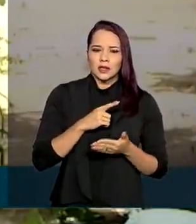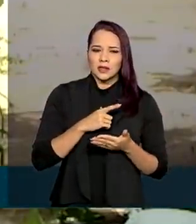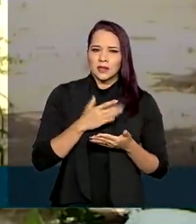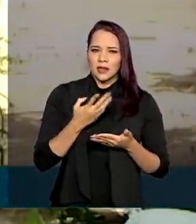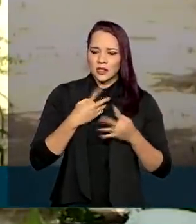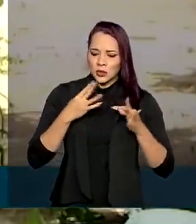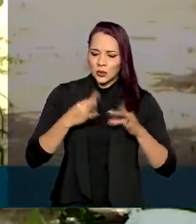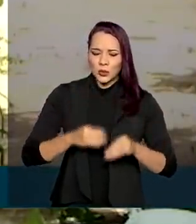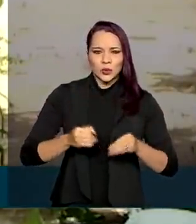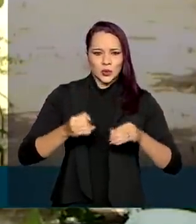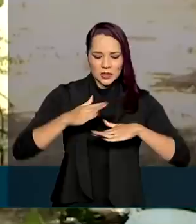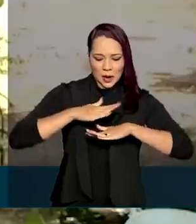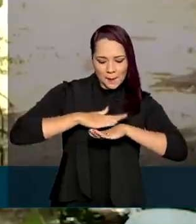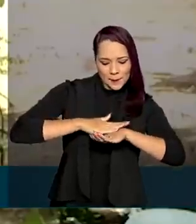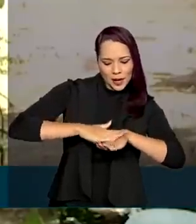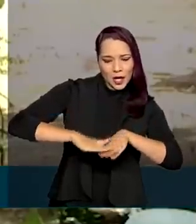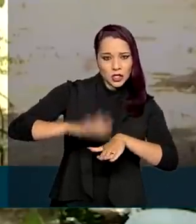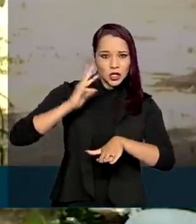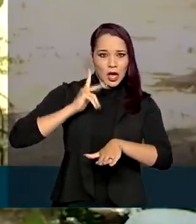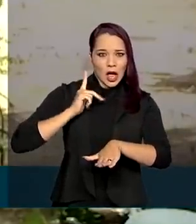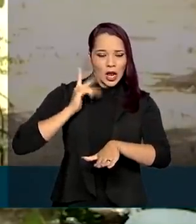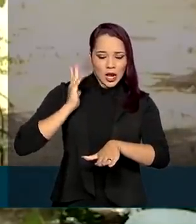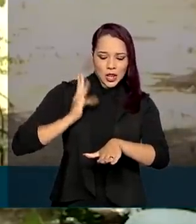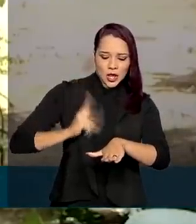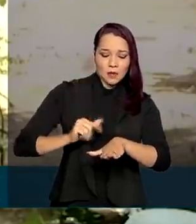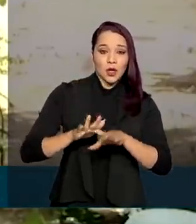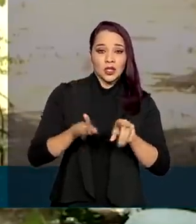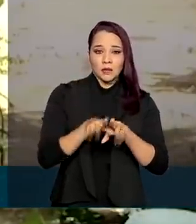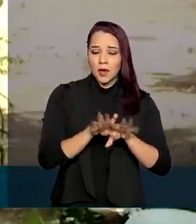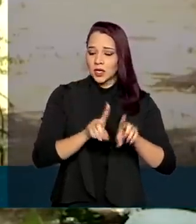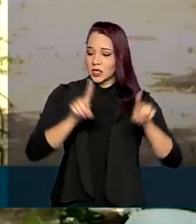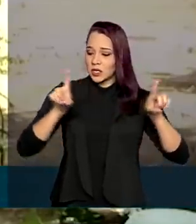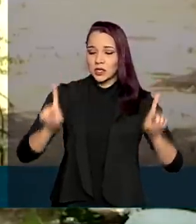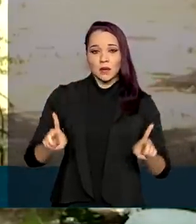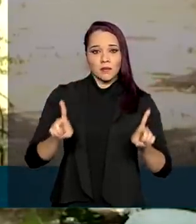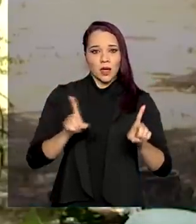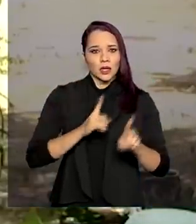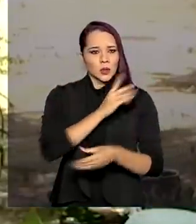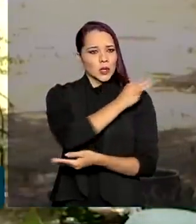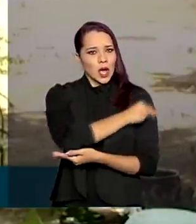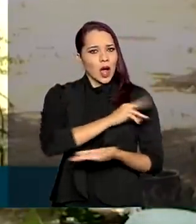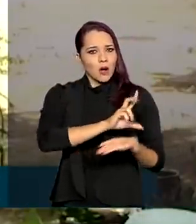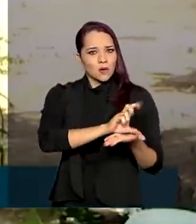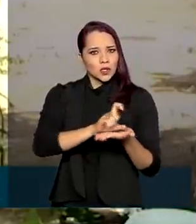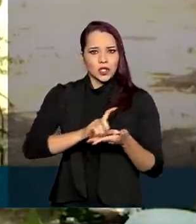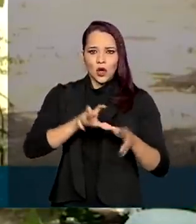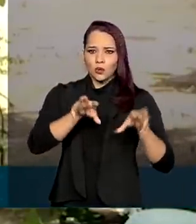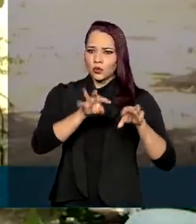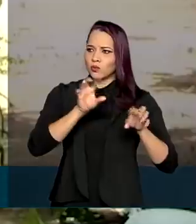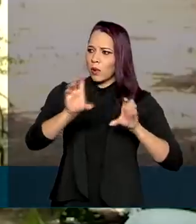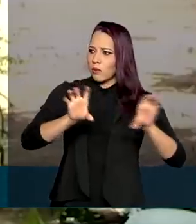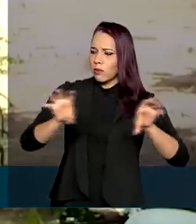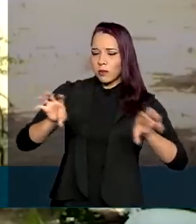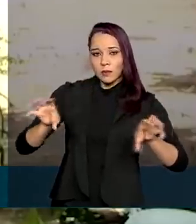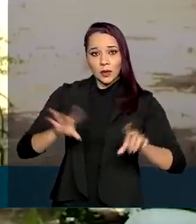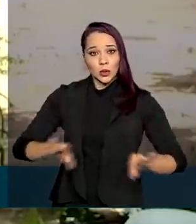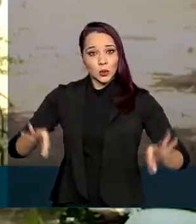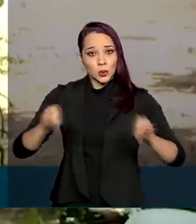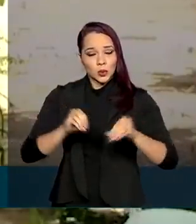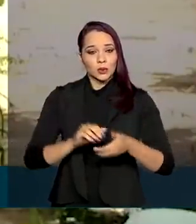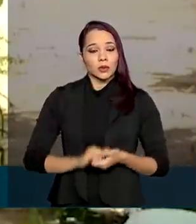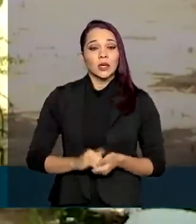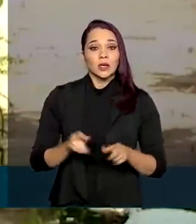sanitizante até o distanciamento, o álcool em gel em todas as áreas. Nós também estamos